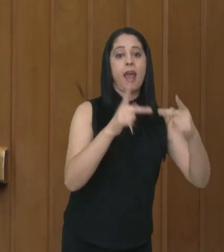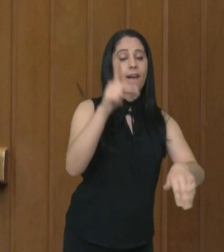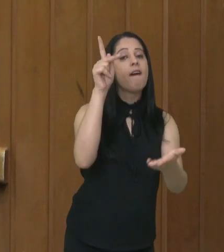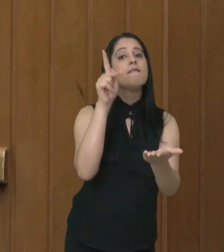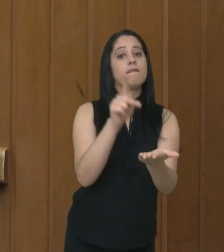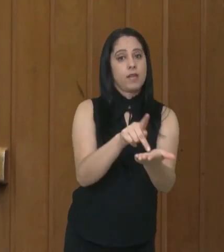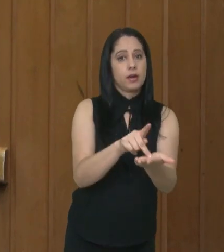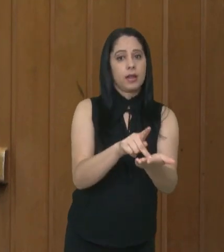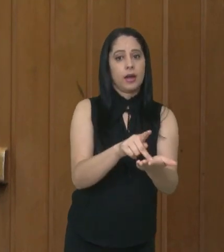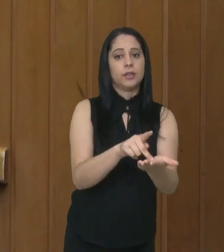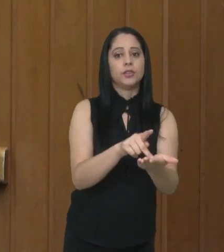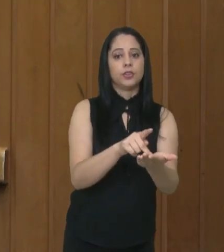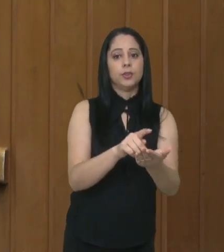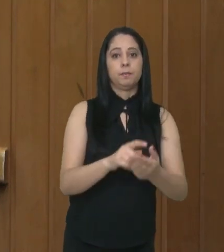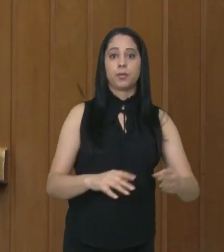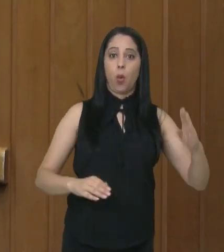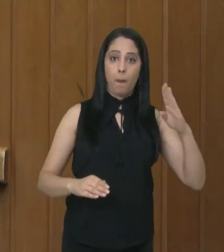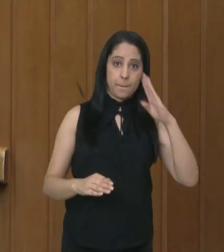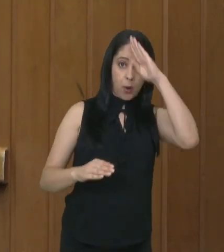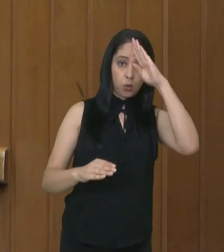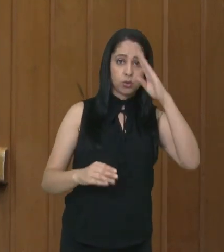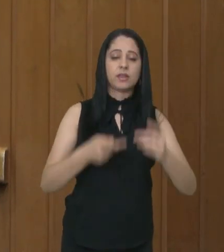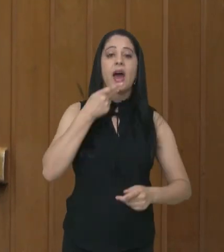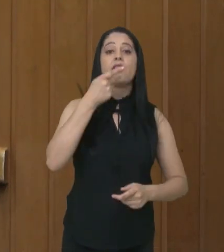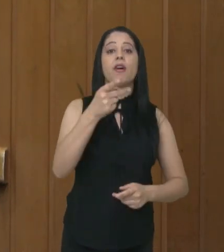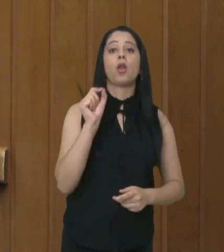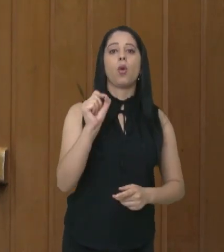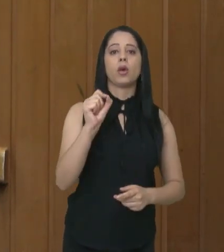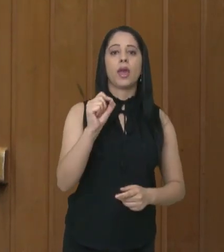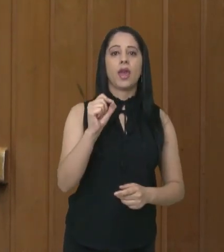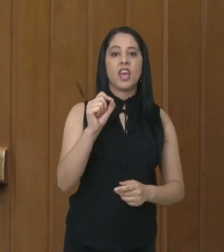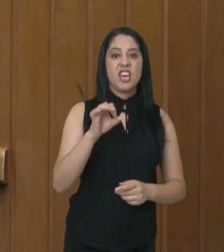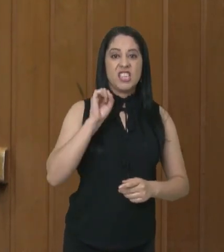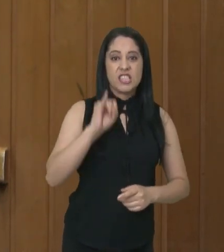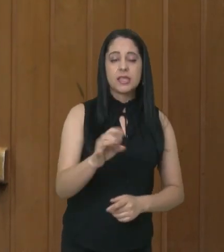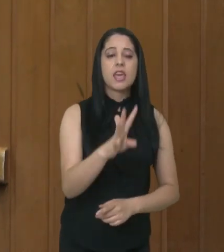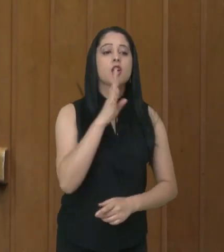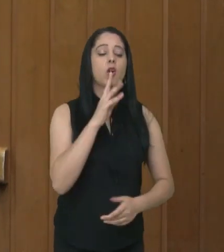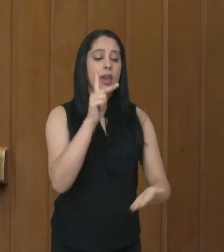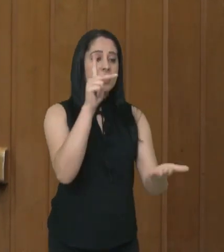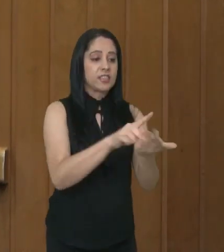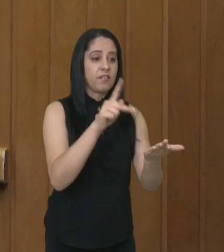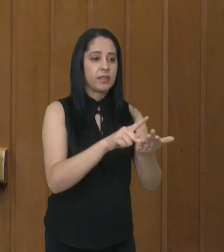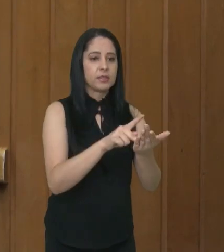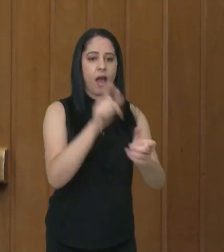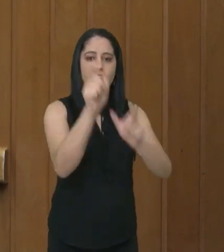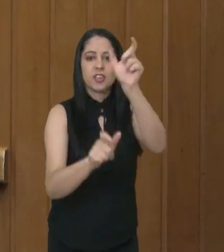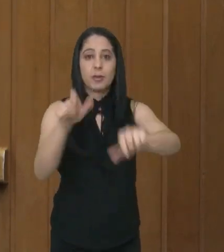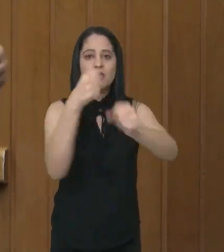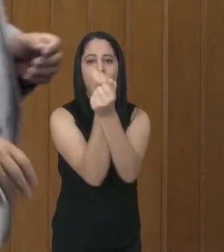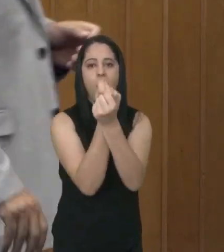como diz o Bolsonaro esses 4 anos, e conhecereis a verdade e a verdade vos libertará.